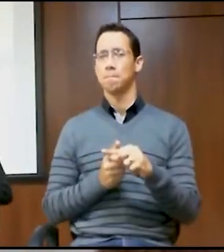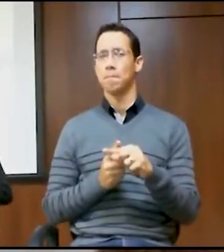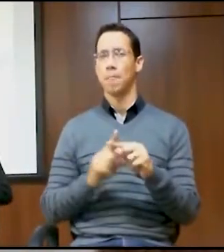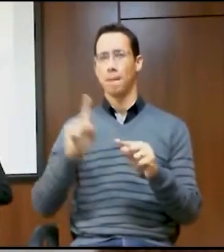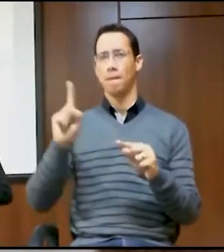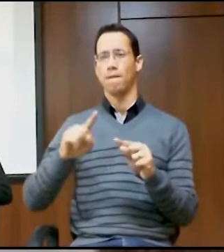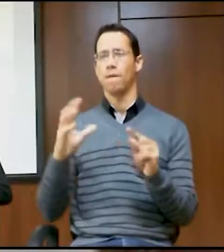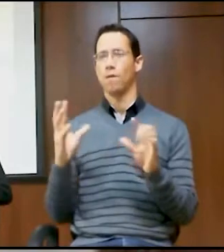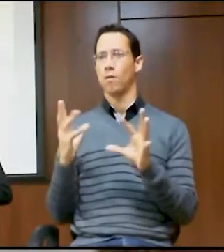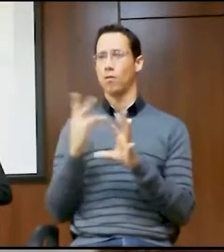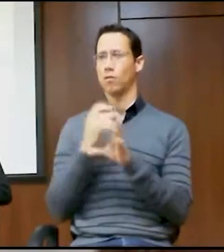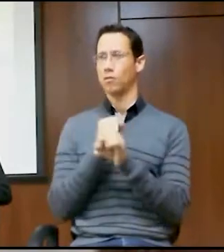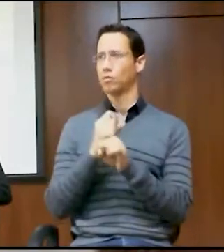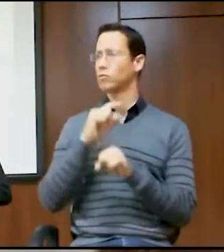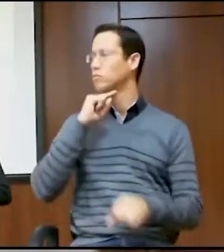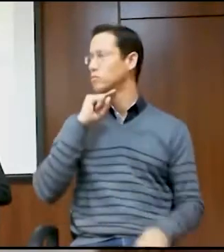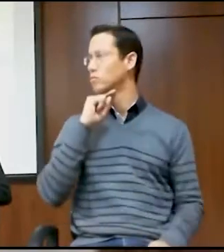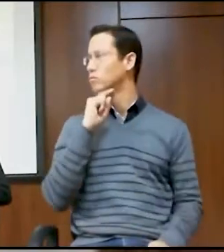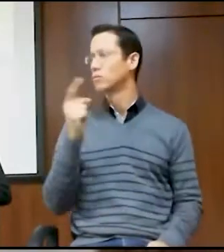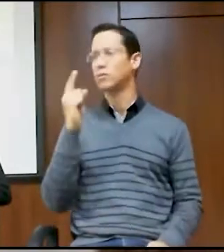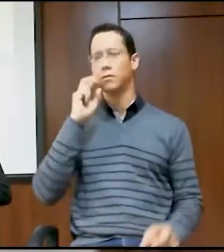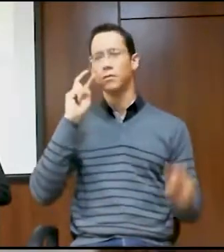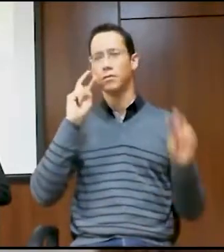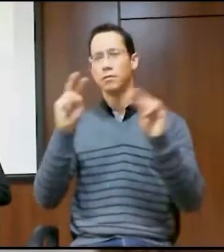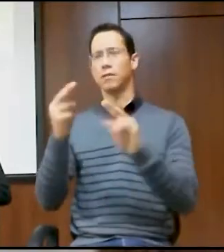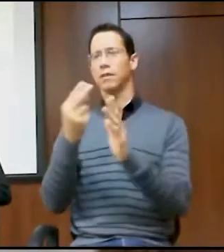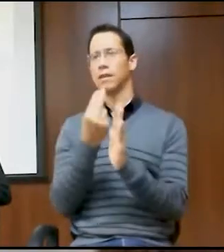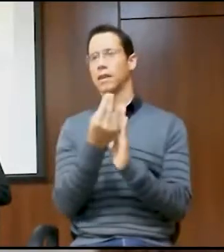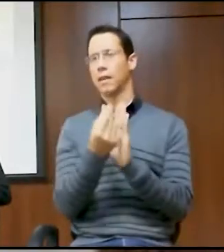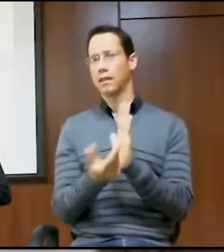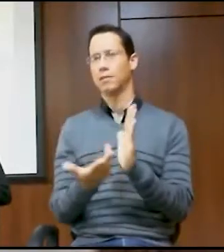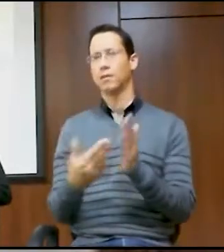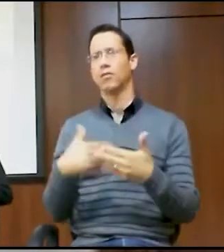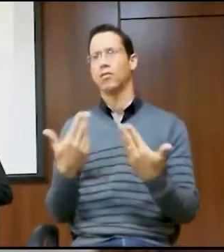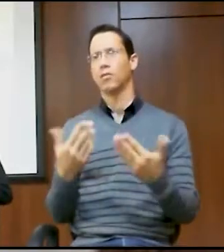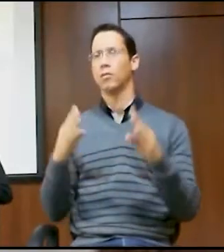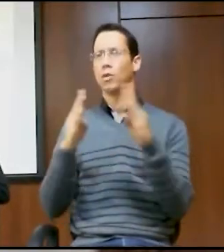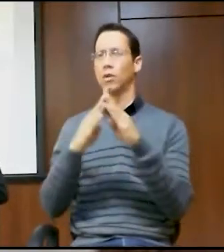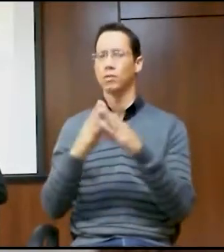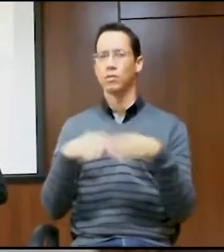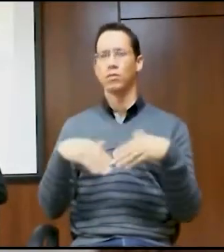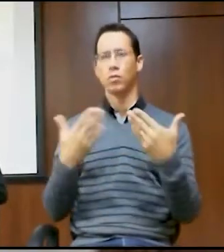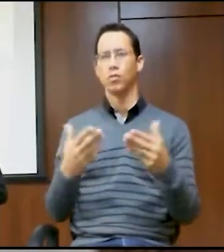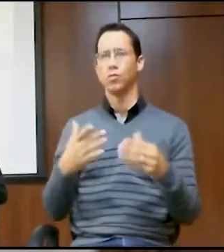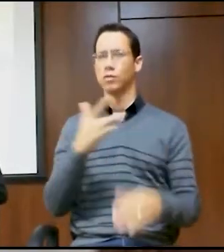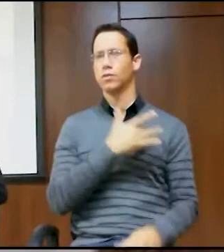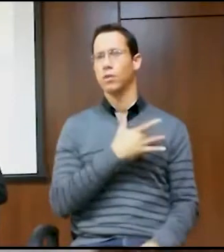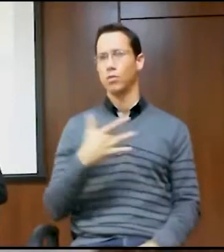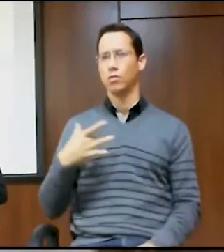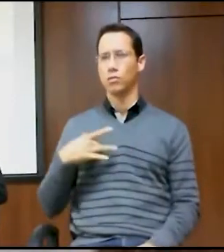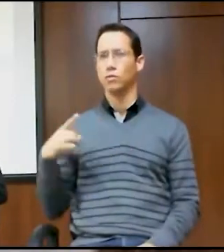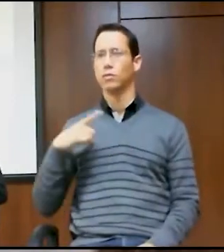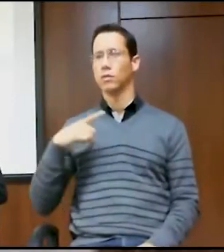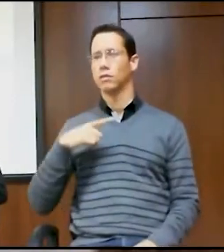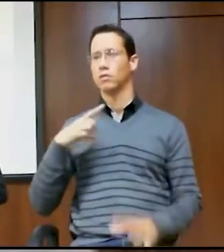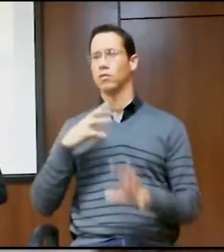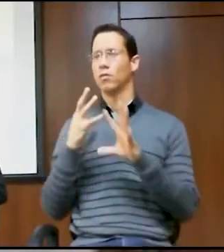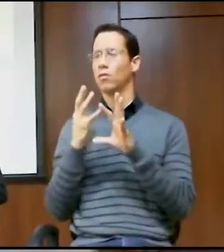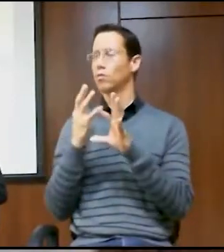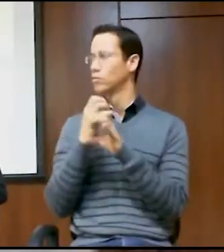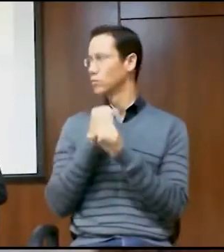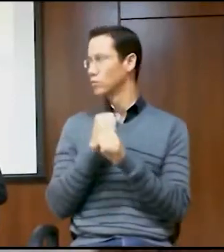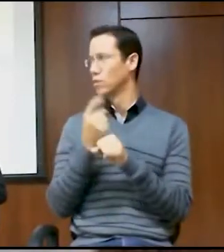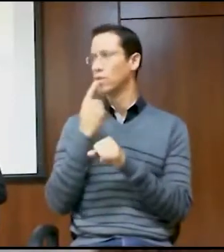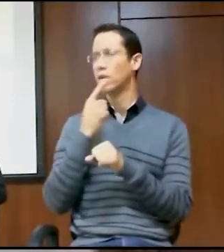conjunto, a gente não consegue olhar só para a questão da renda, ou para a questão da moradia, ou para a questão da saúde. Existe um conjunto que ele chama